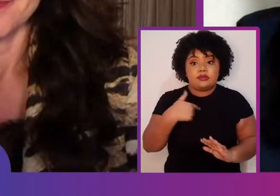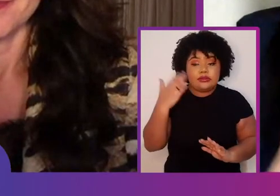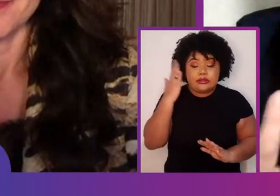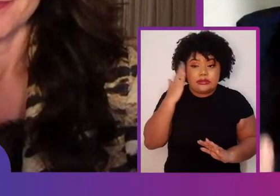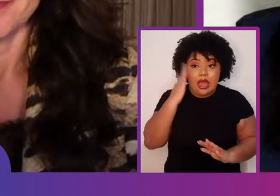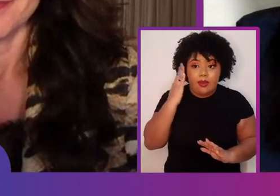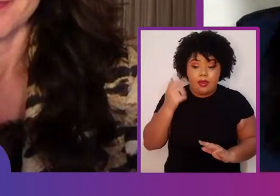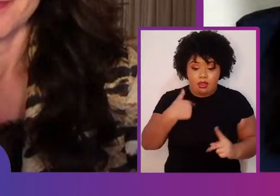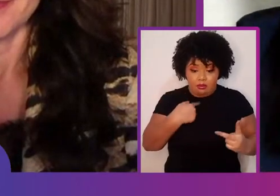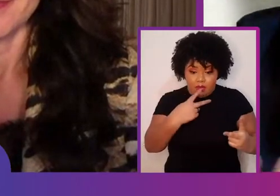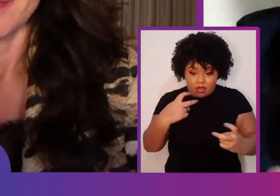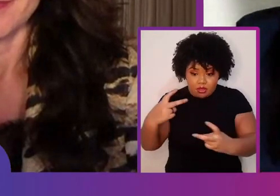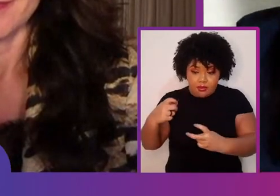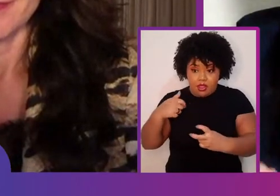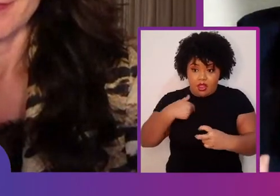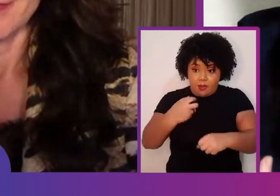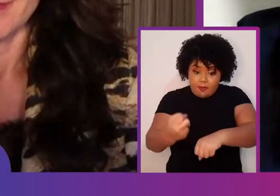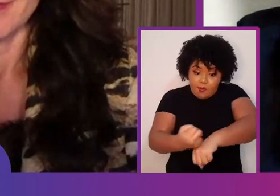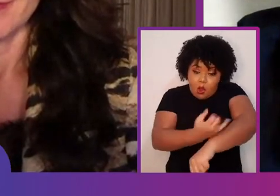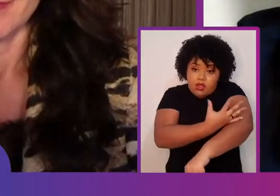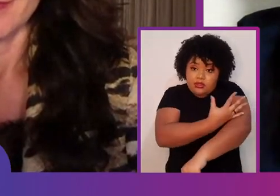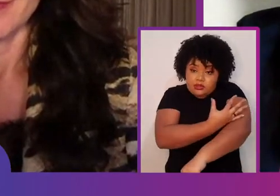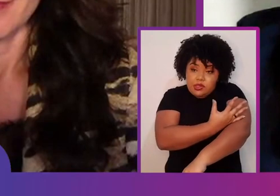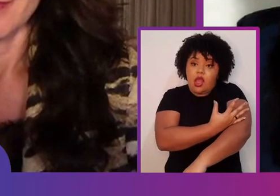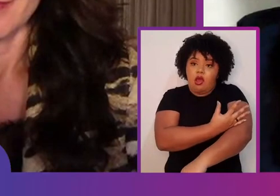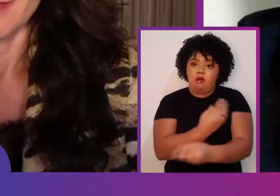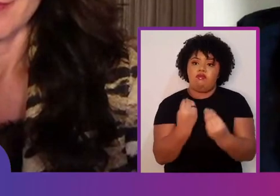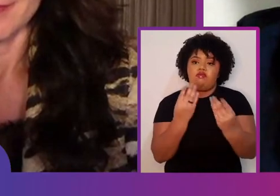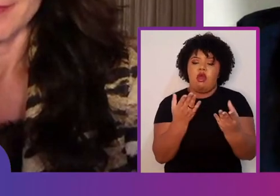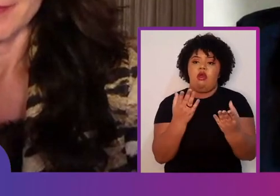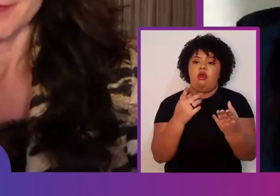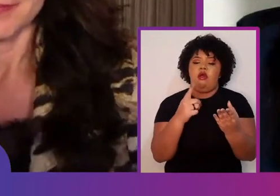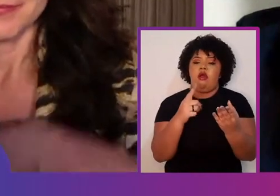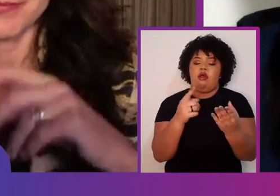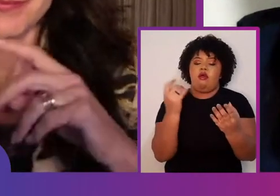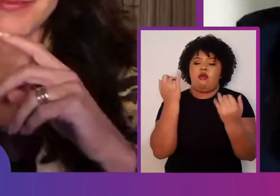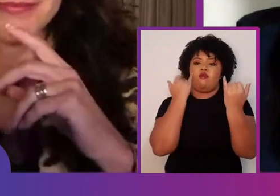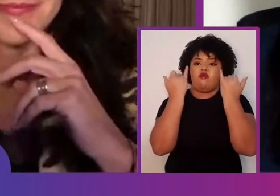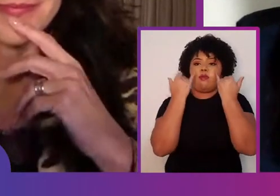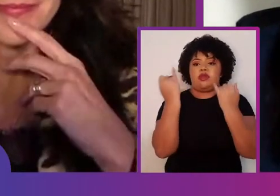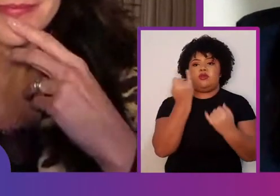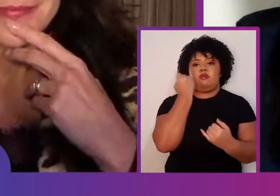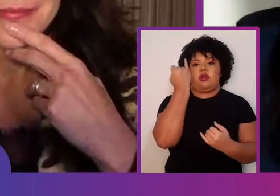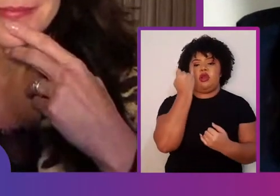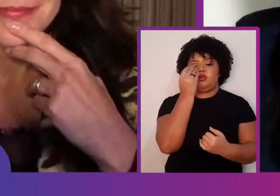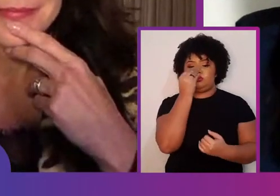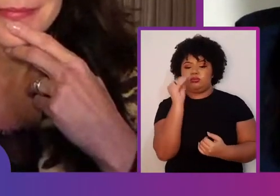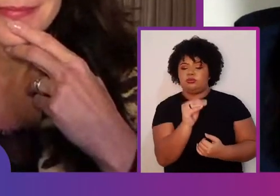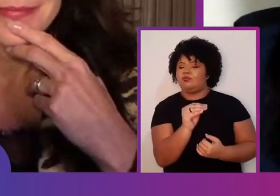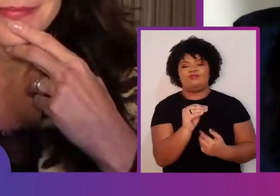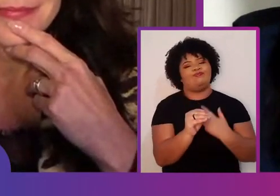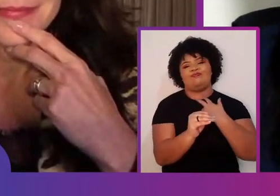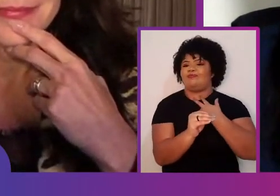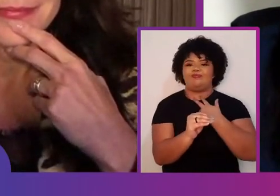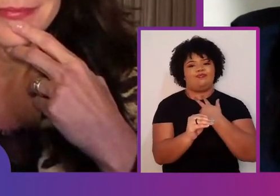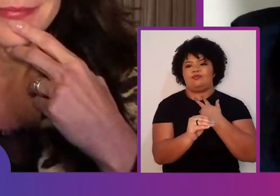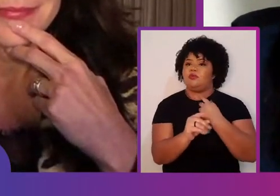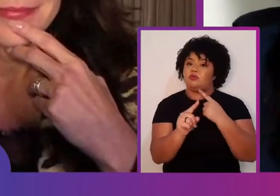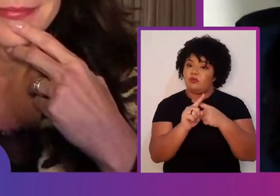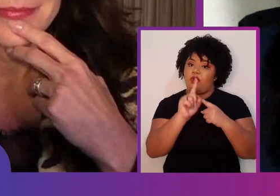emoções expressam informações importantes que você não pode negligenciar, porque é exatamente esse o papel do sistema